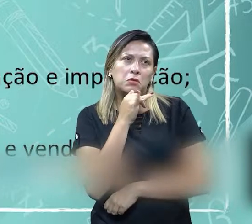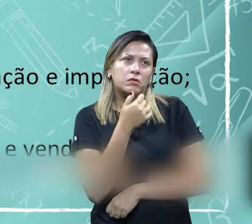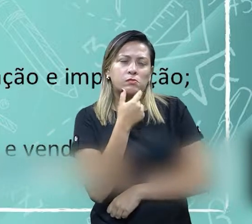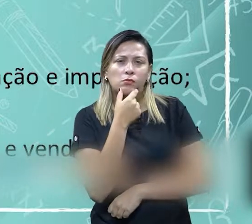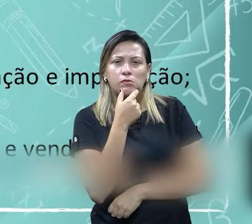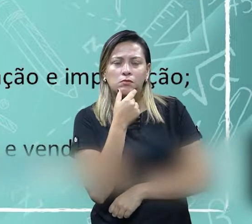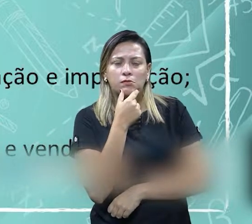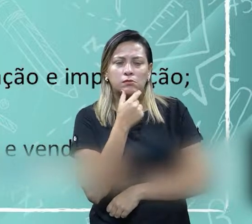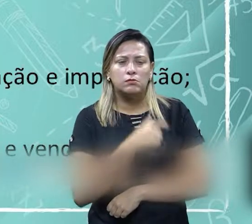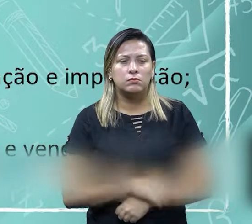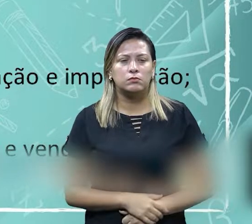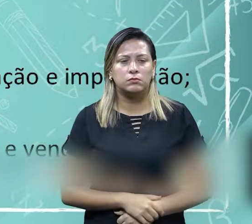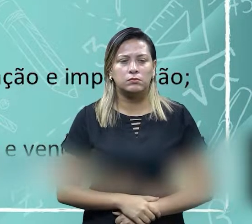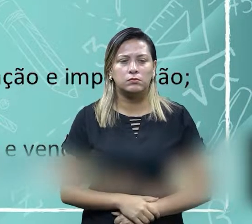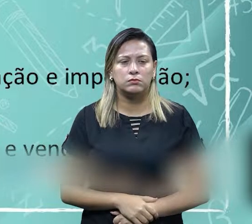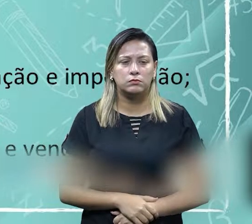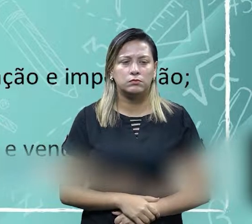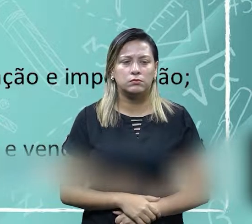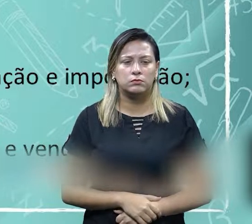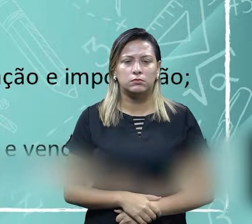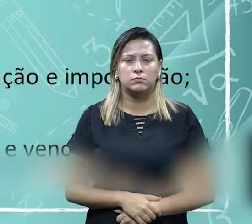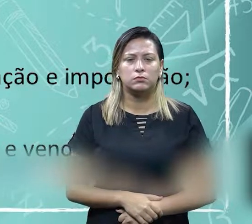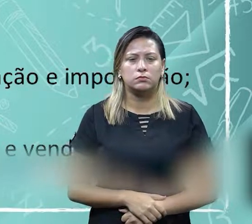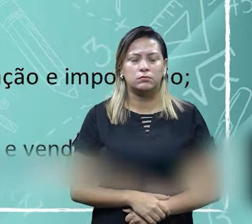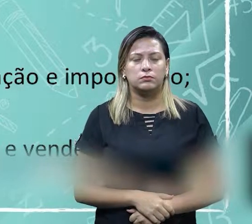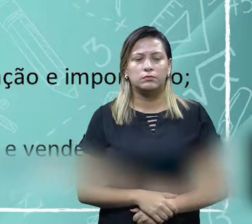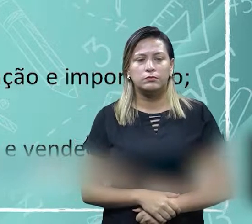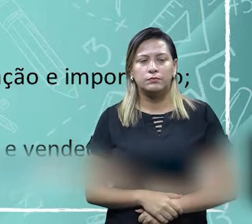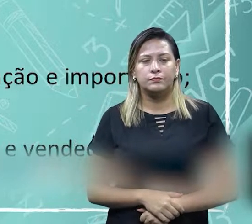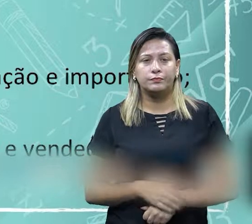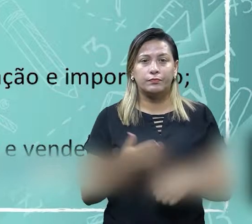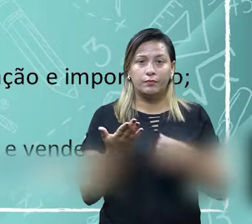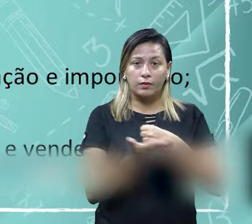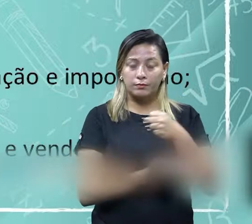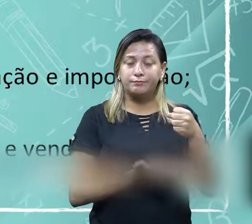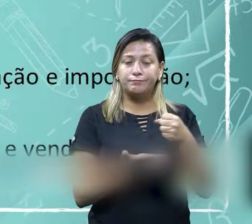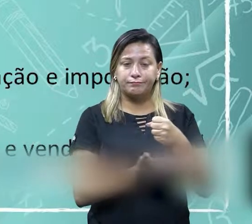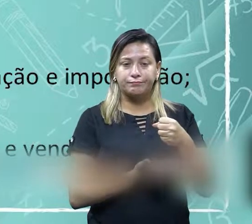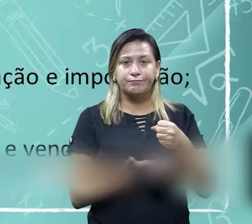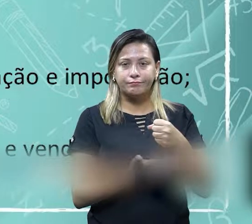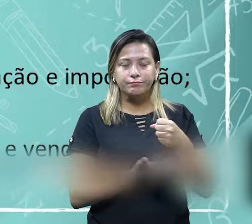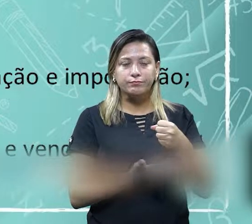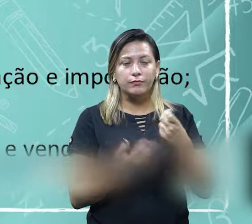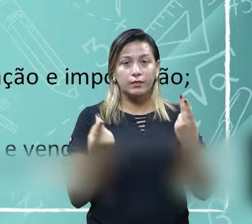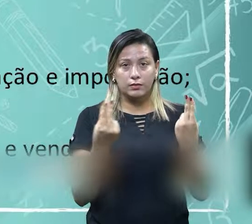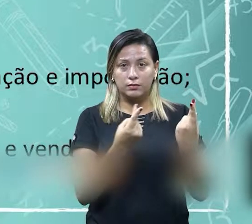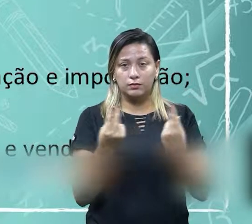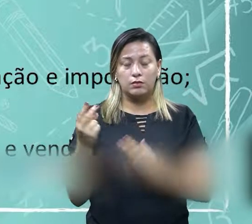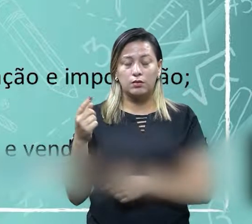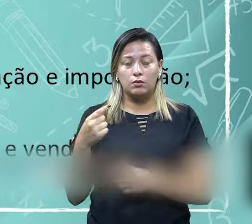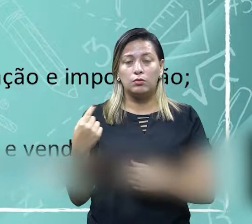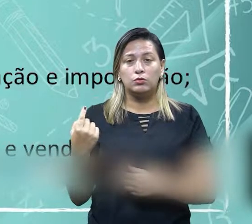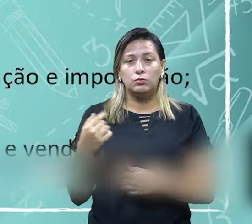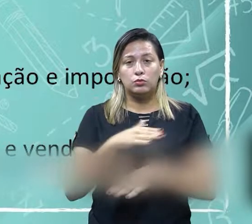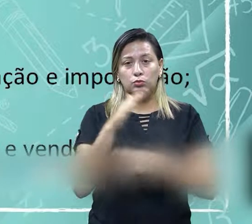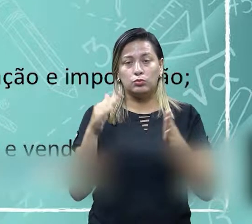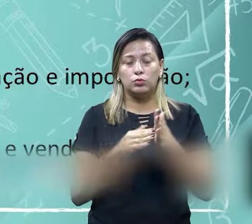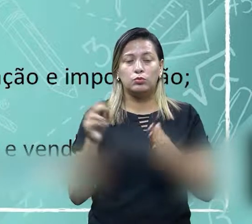bom? Então, é uma padronização onde todos utilizam, tá bom?